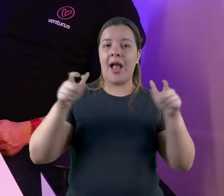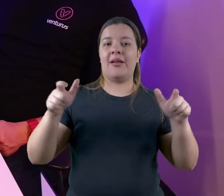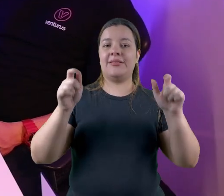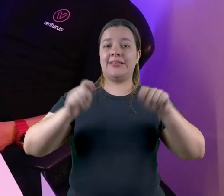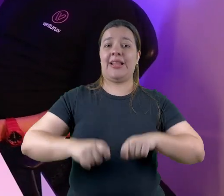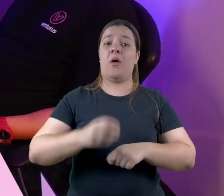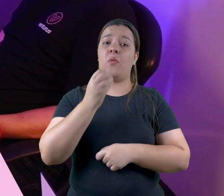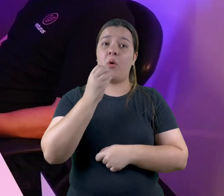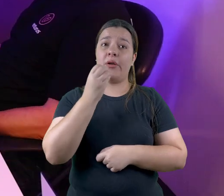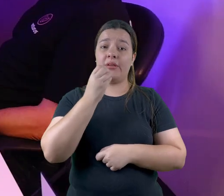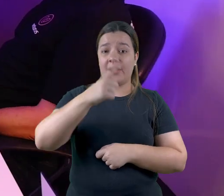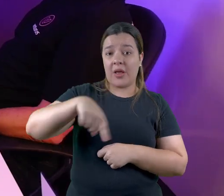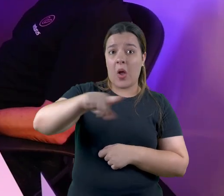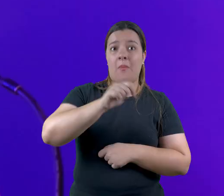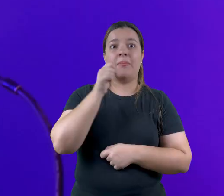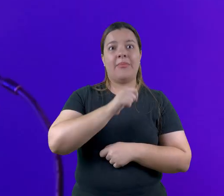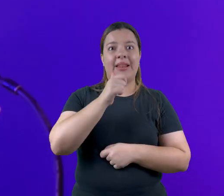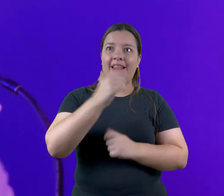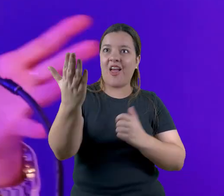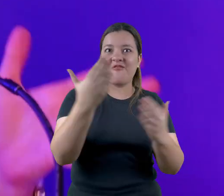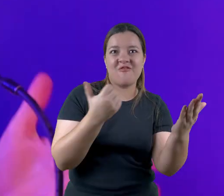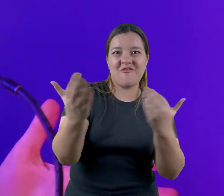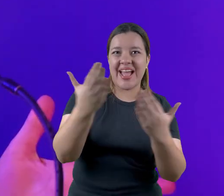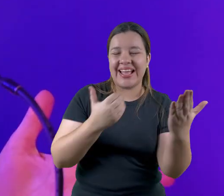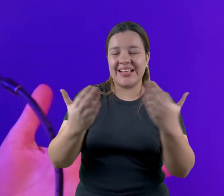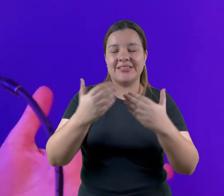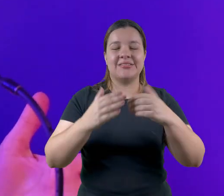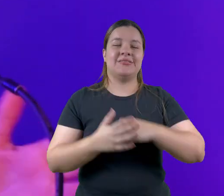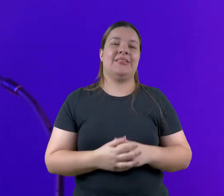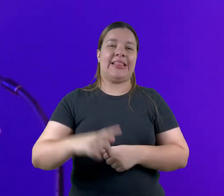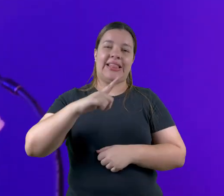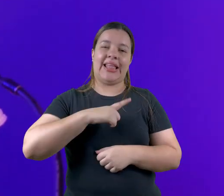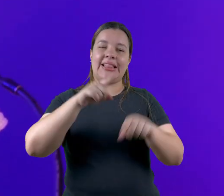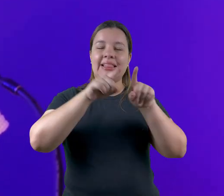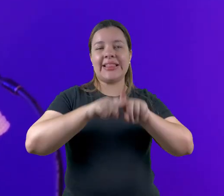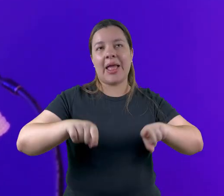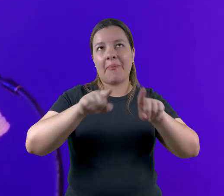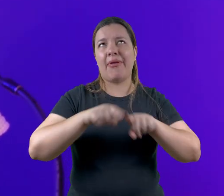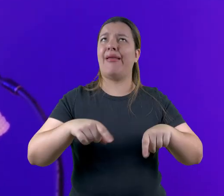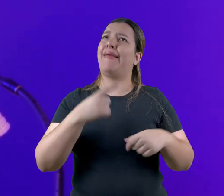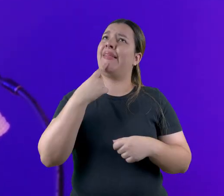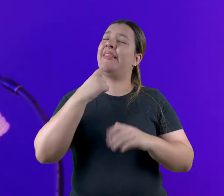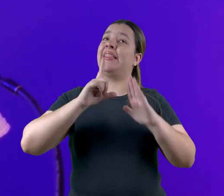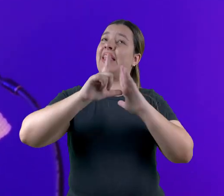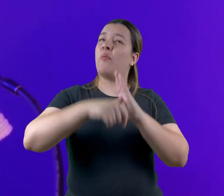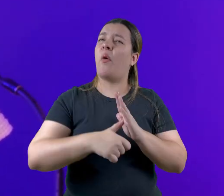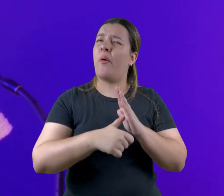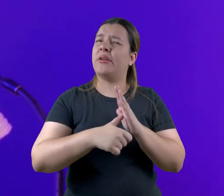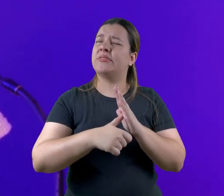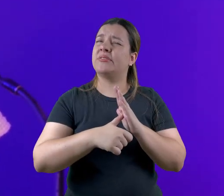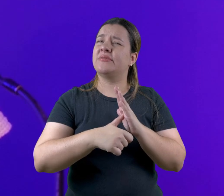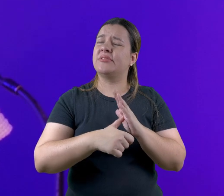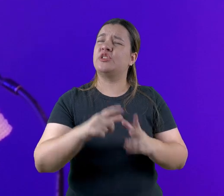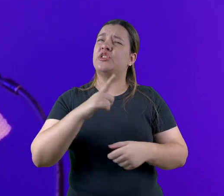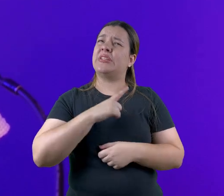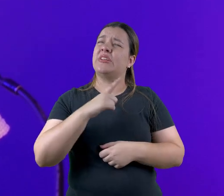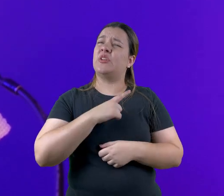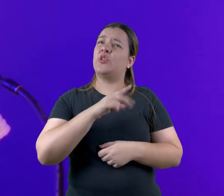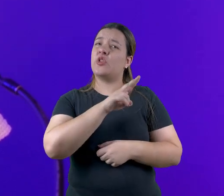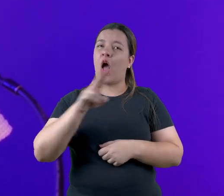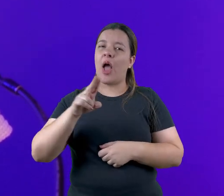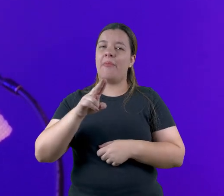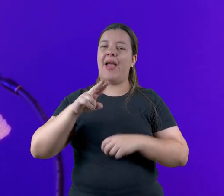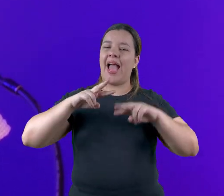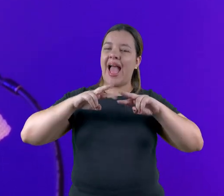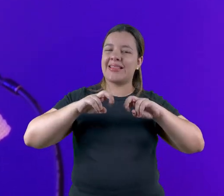amplia de possibilidades para que as meninas venham né Nós temos também depois eh tínhamos